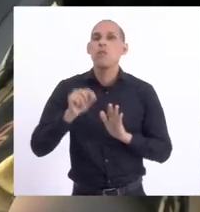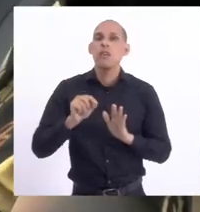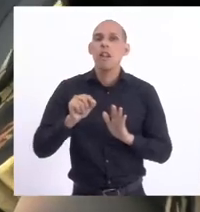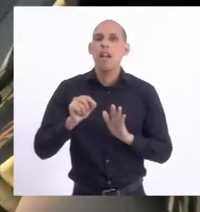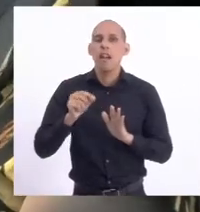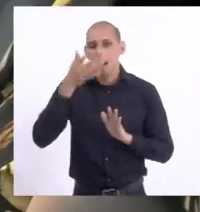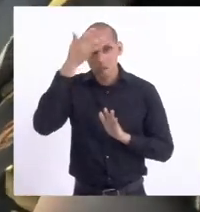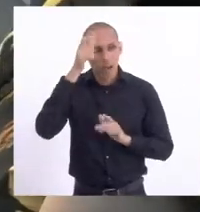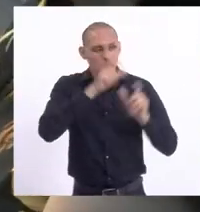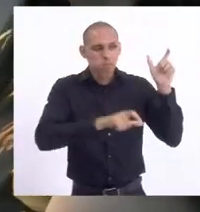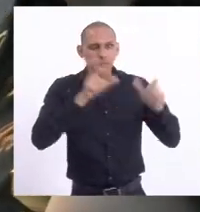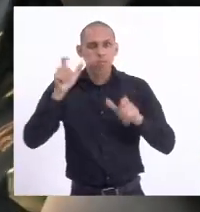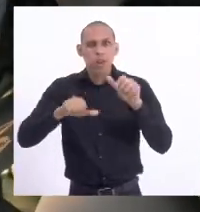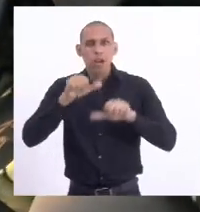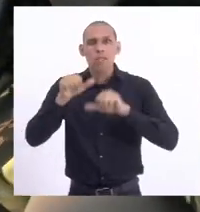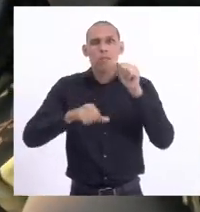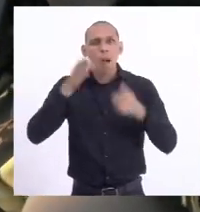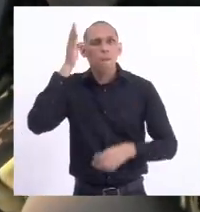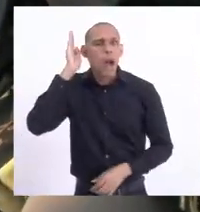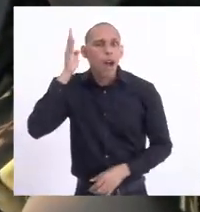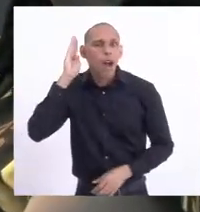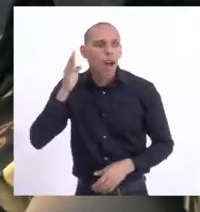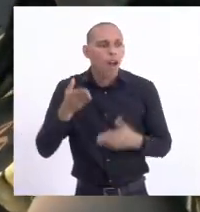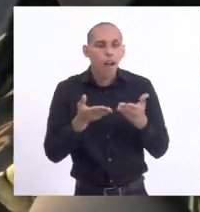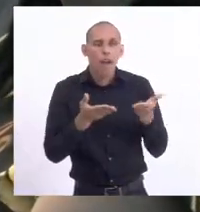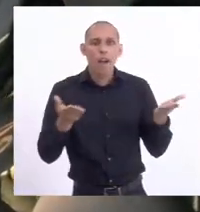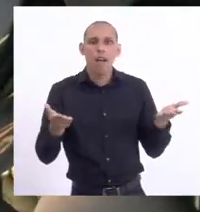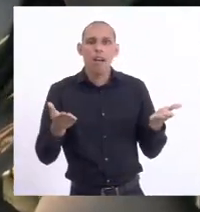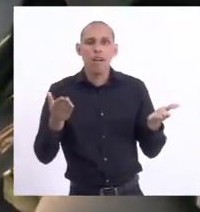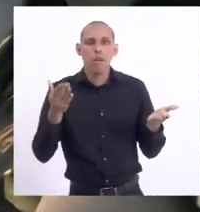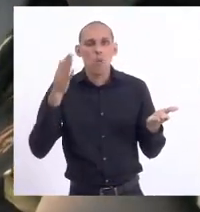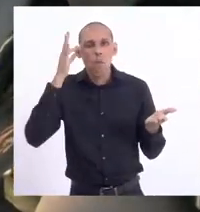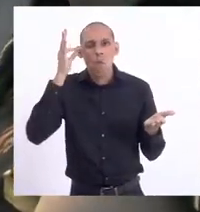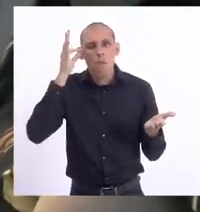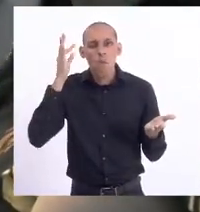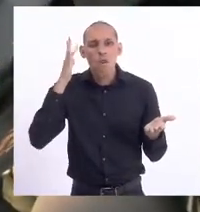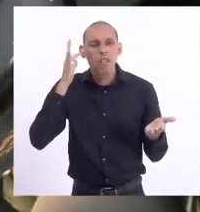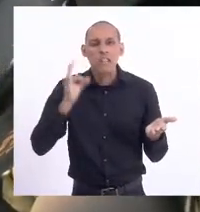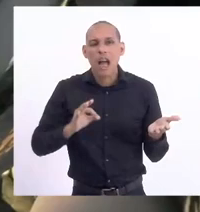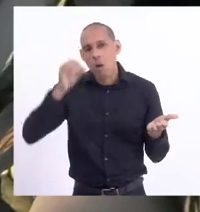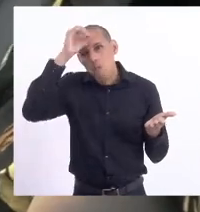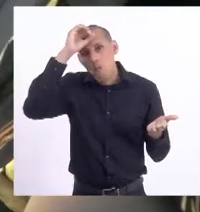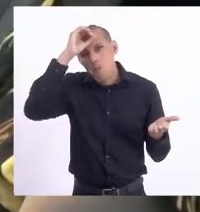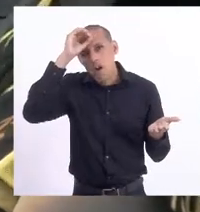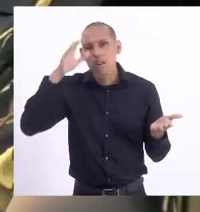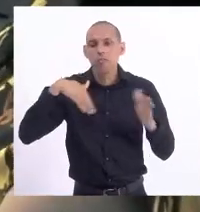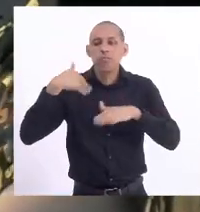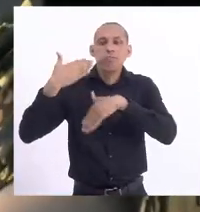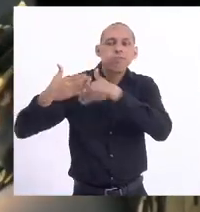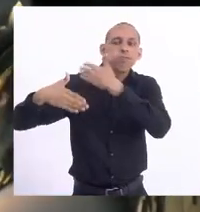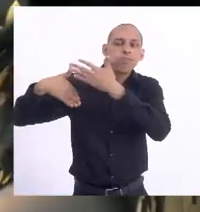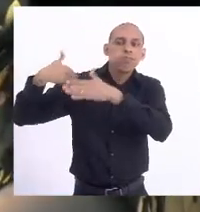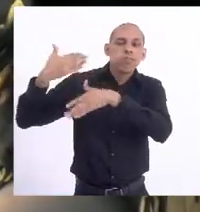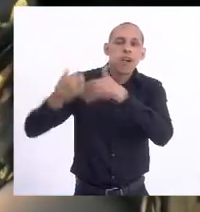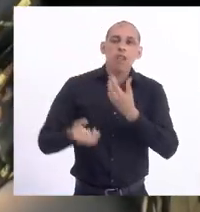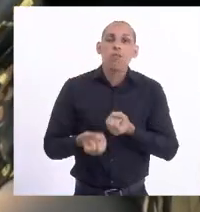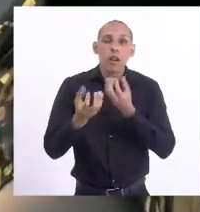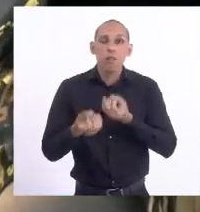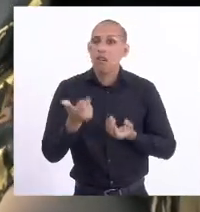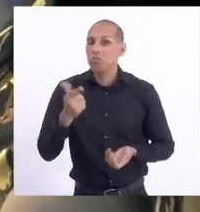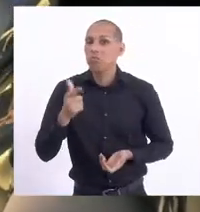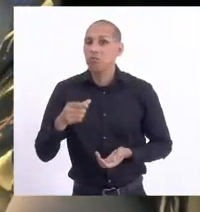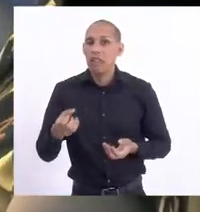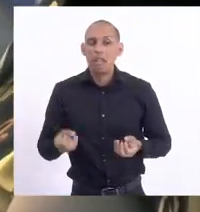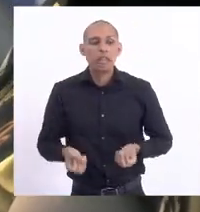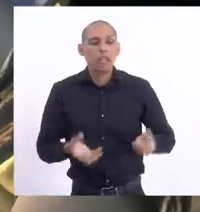a população, querer que cada vez mais a população não tenha informação e lá na frente joga o farelo do milho